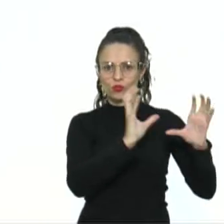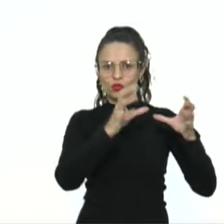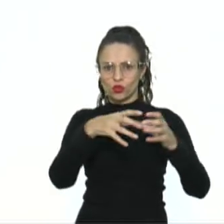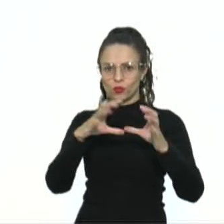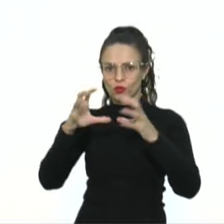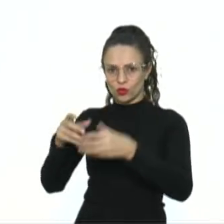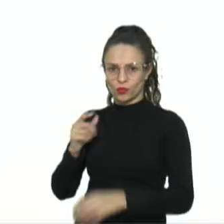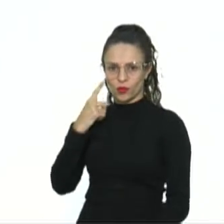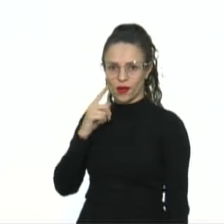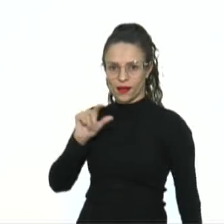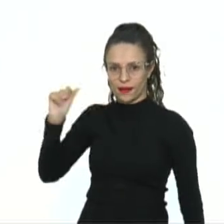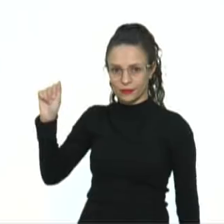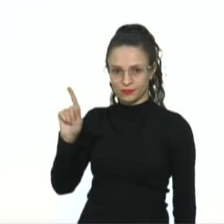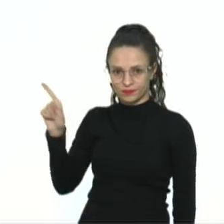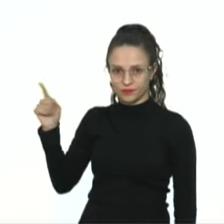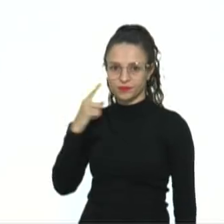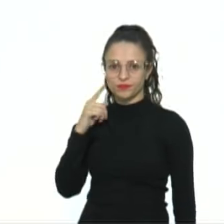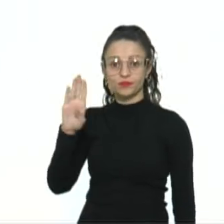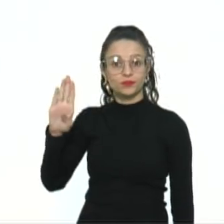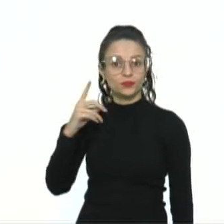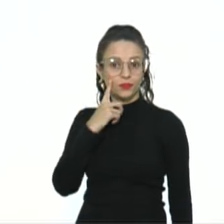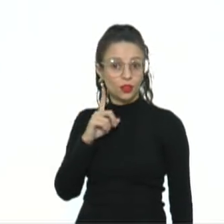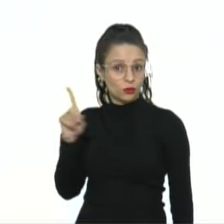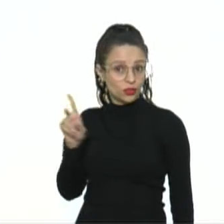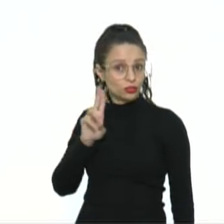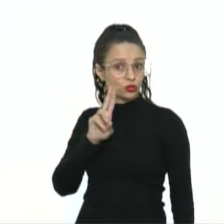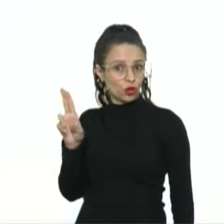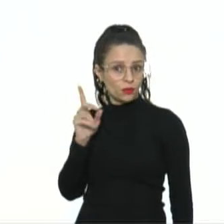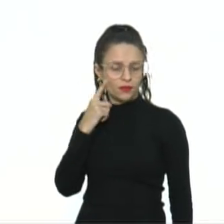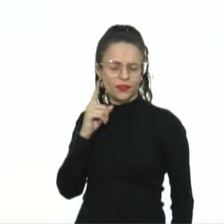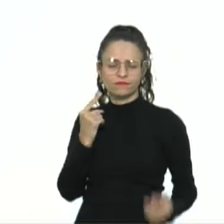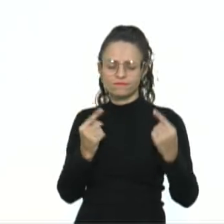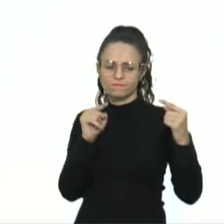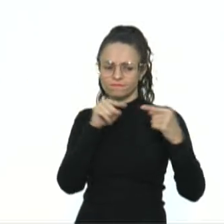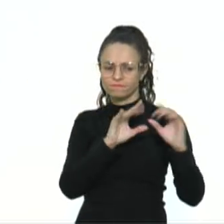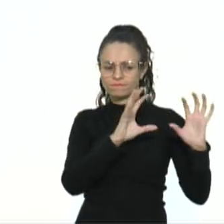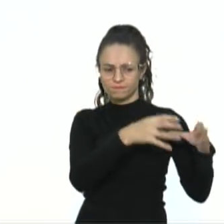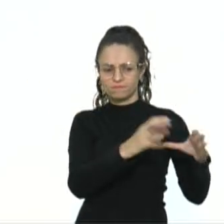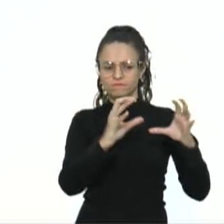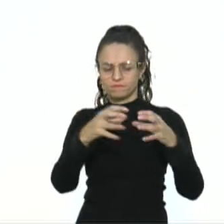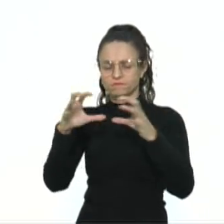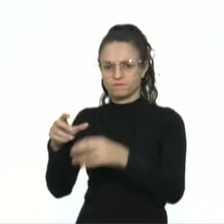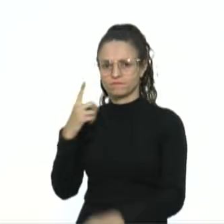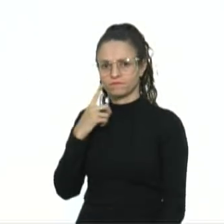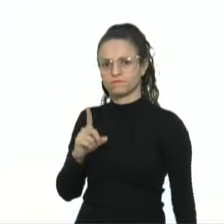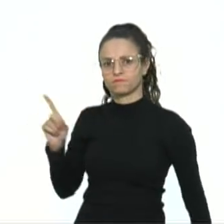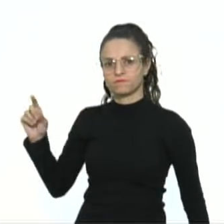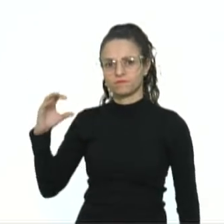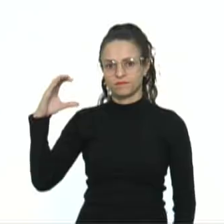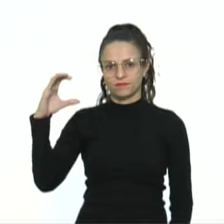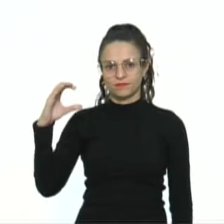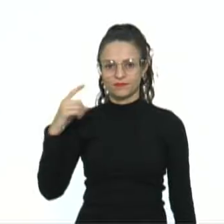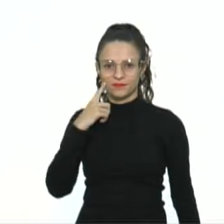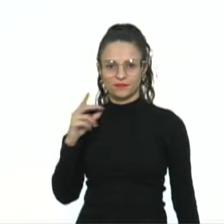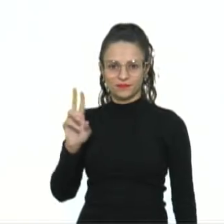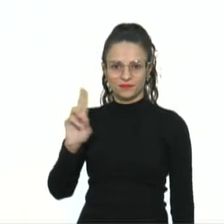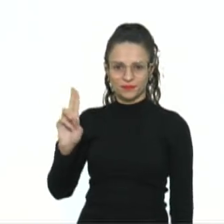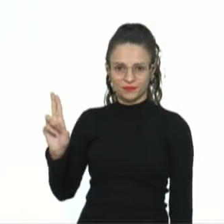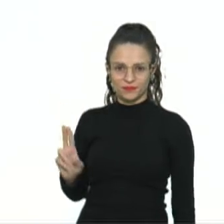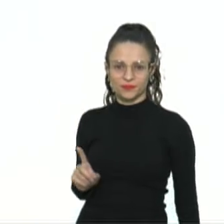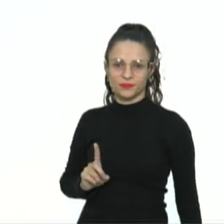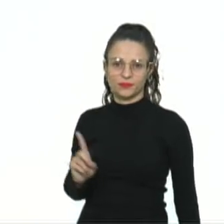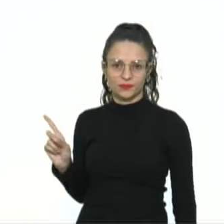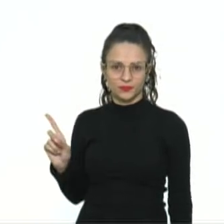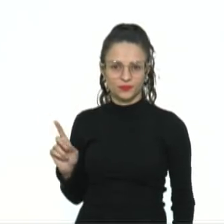e Zanes. Letra B, patrões, enamorados e Zanes. Letra C, enamorados,